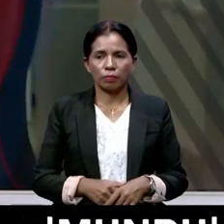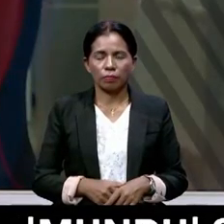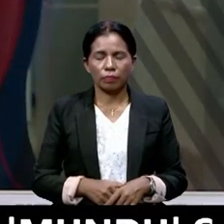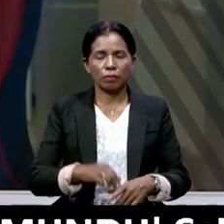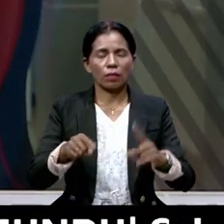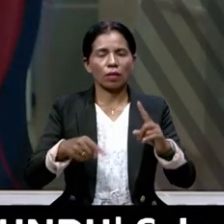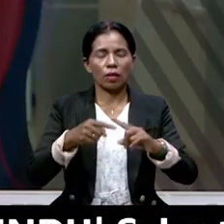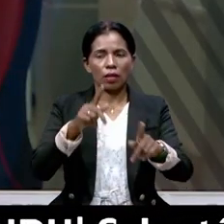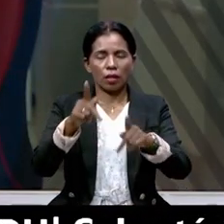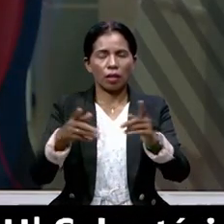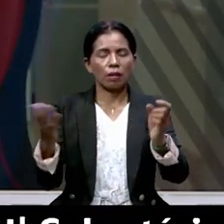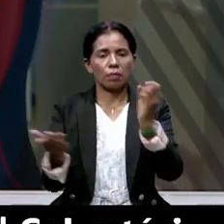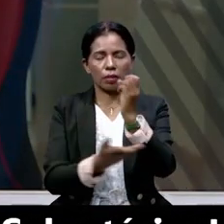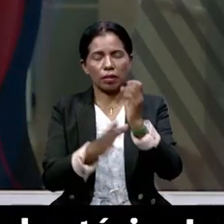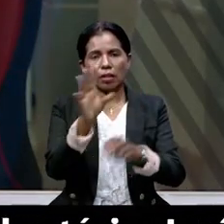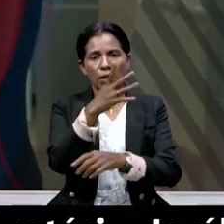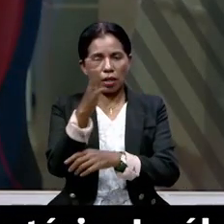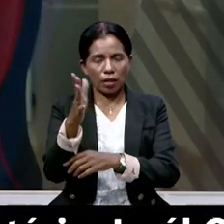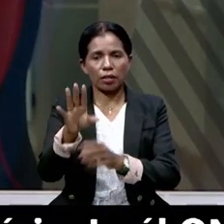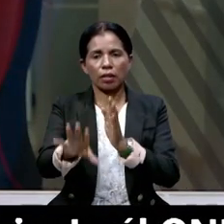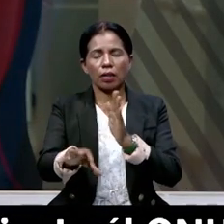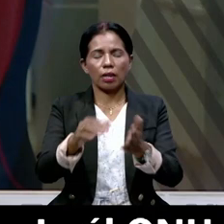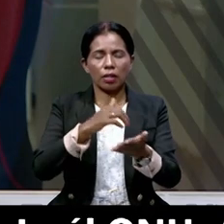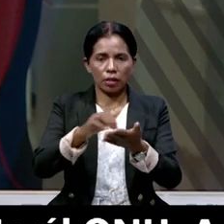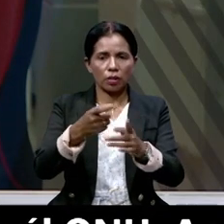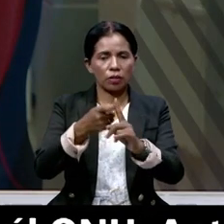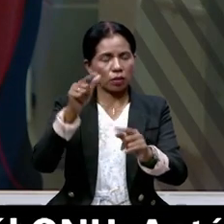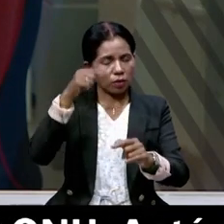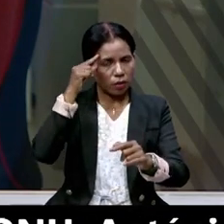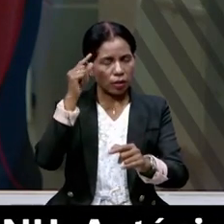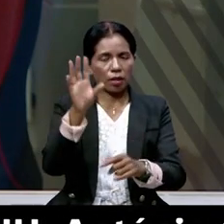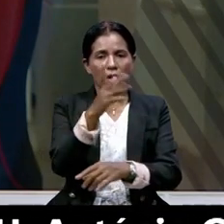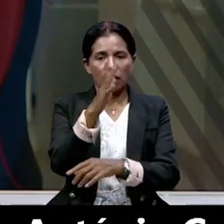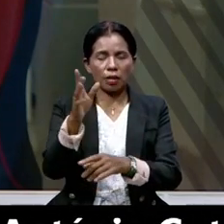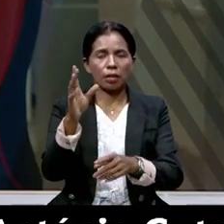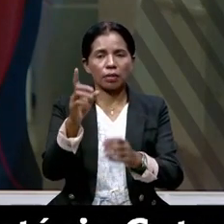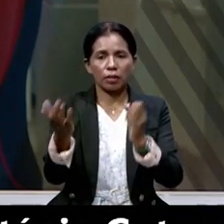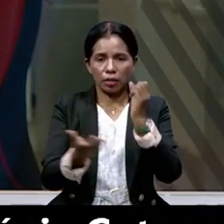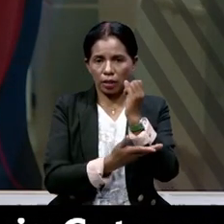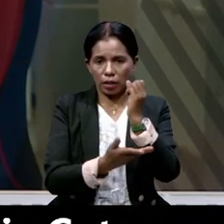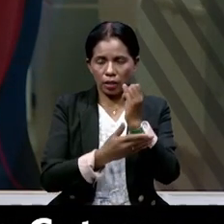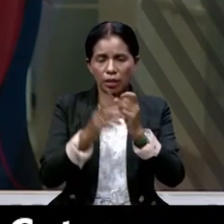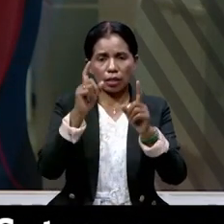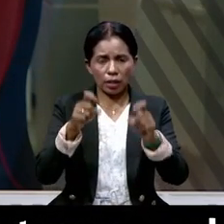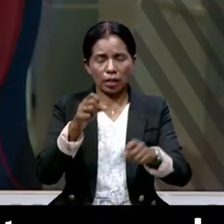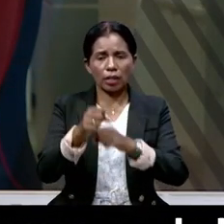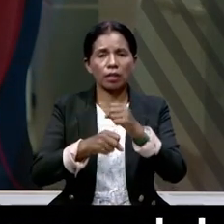Penghira comunidade ato TC Cameli tem que reta licença ao si governo, noi Cameli nebe ato TC tem que tinan tolo